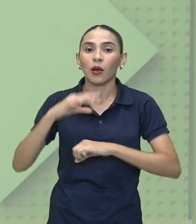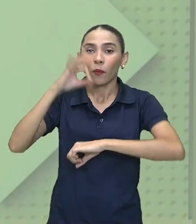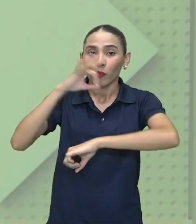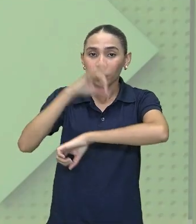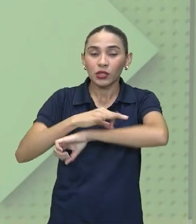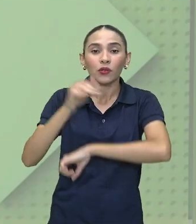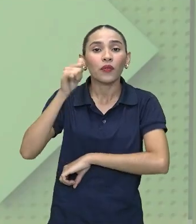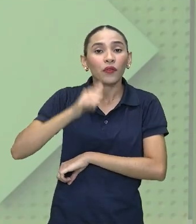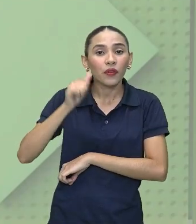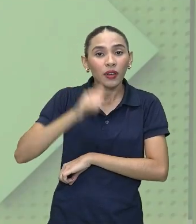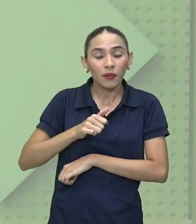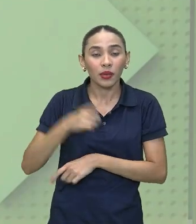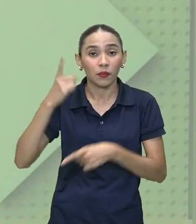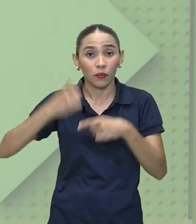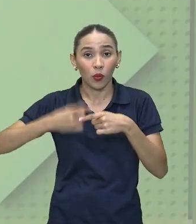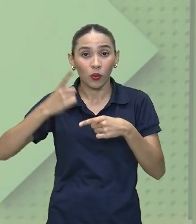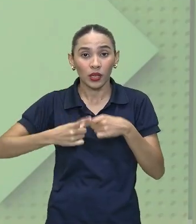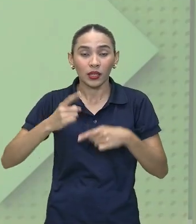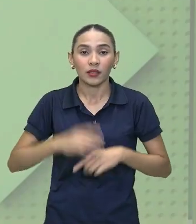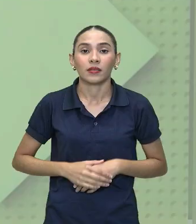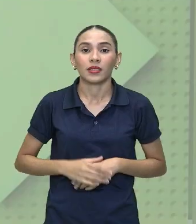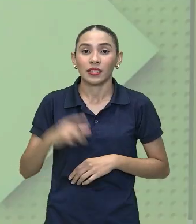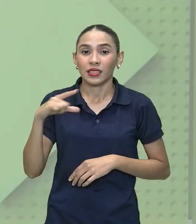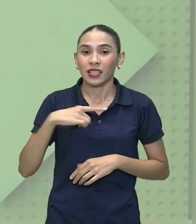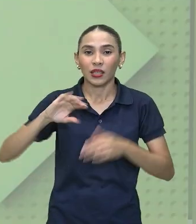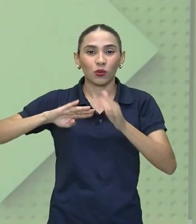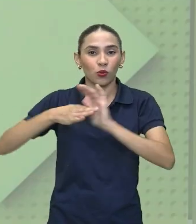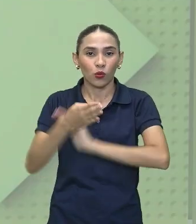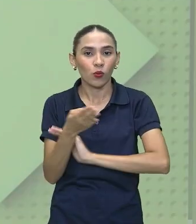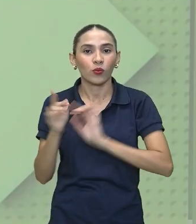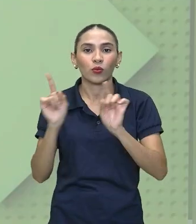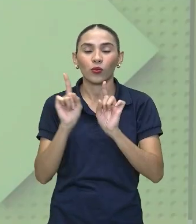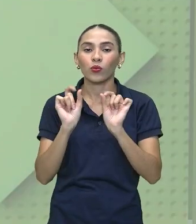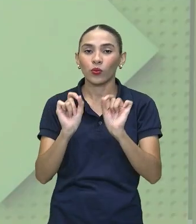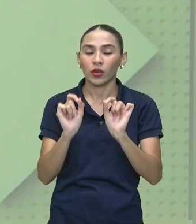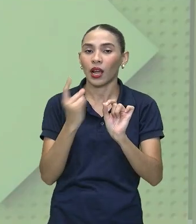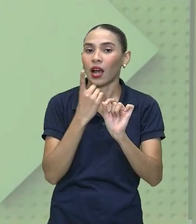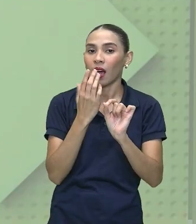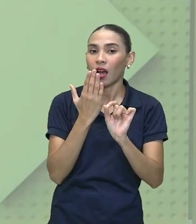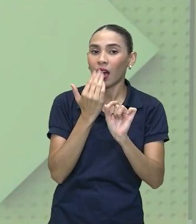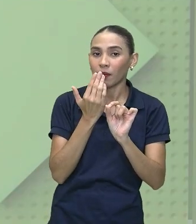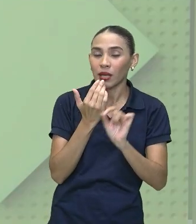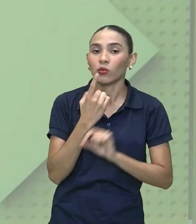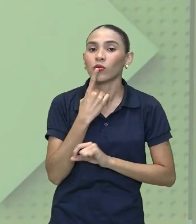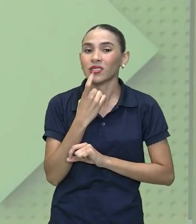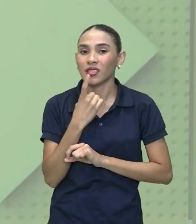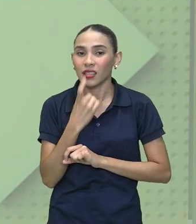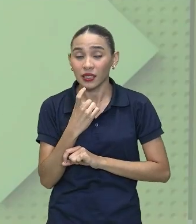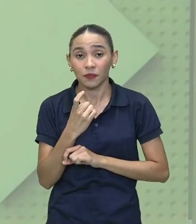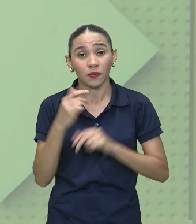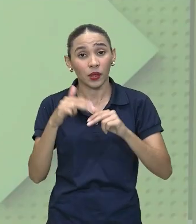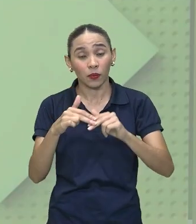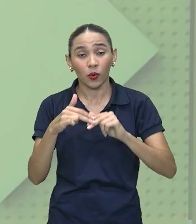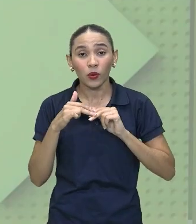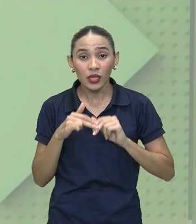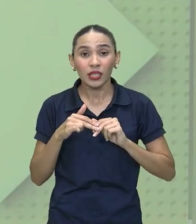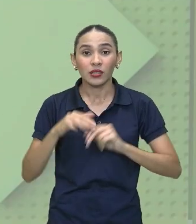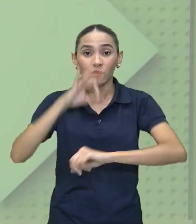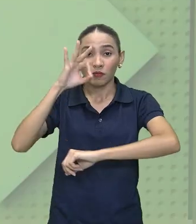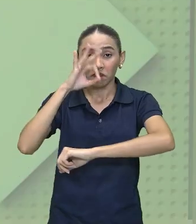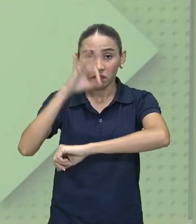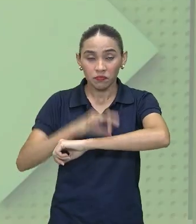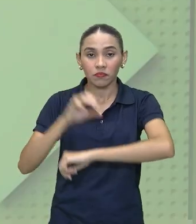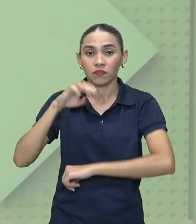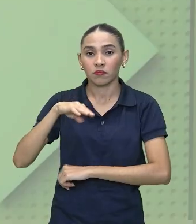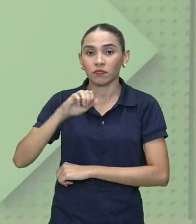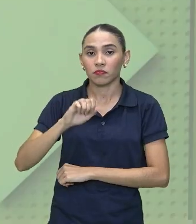mosquito envolvido, porque as fêmeas que têm o hábito de se alimentar de sangue. E é por isso que na malária também, como